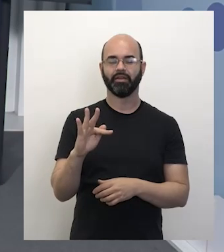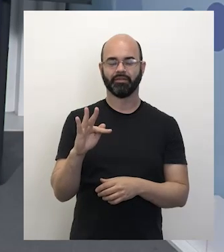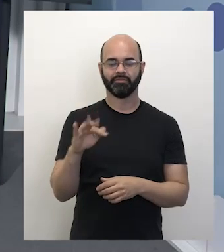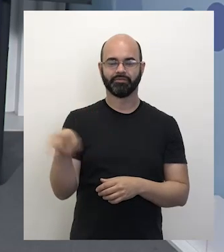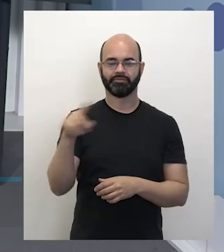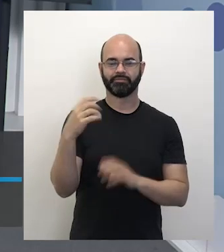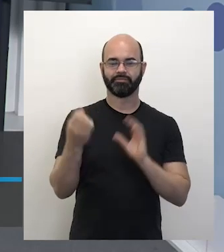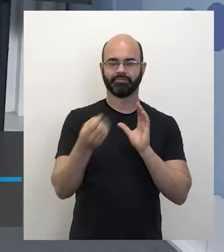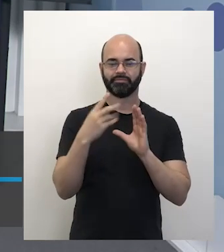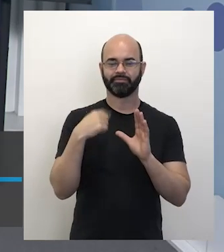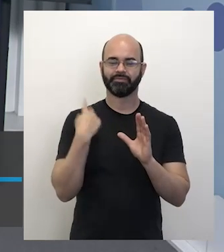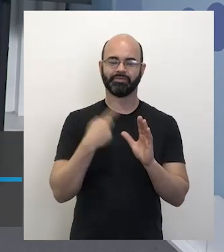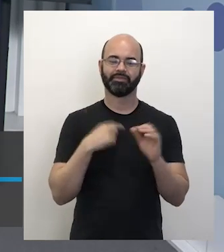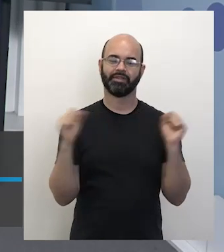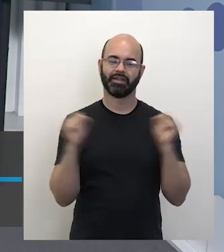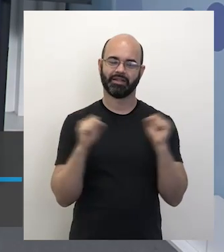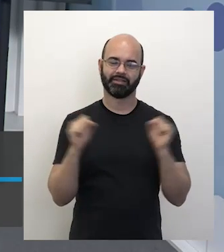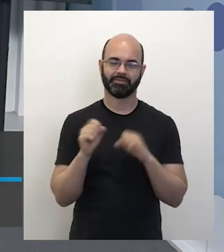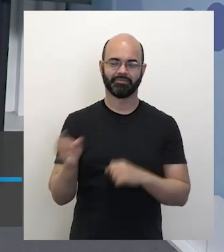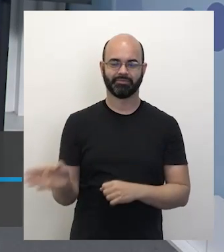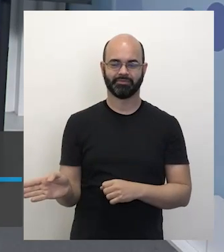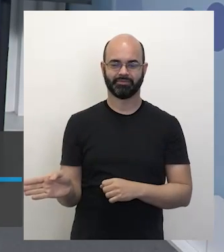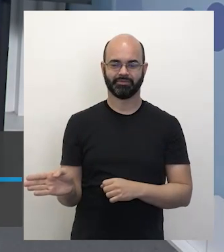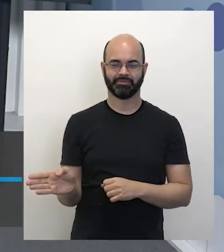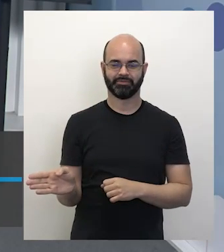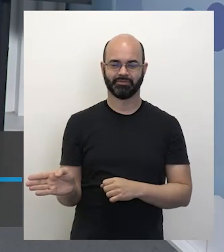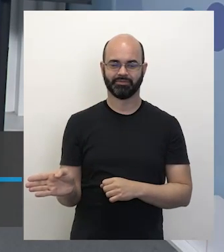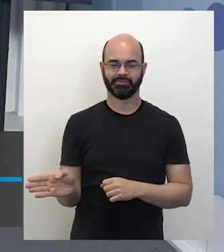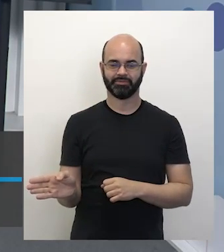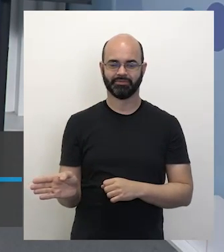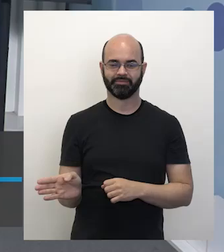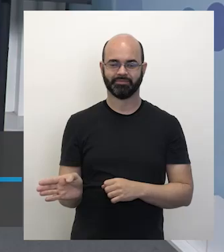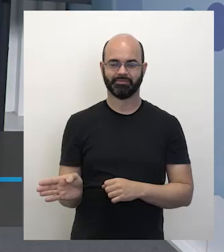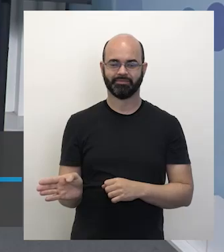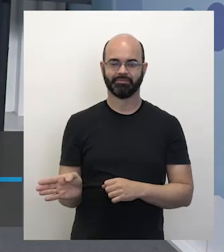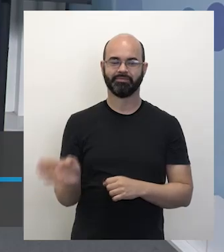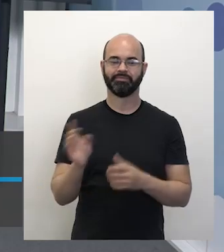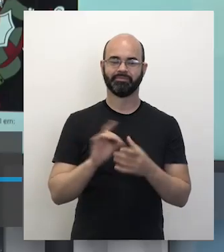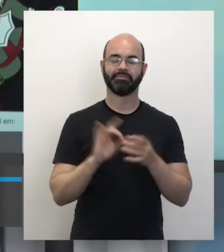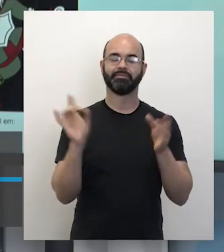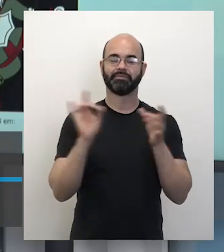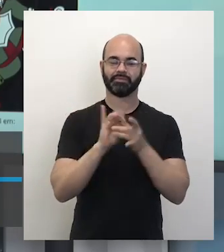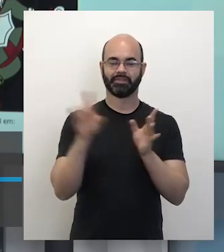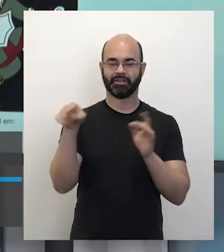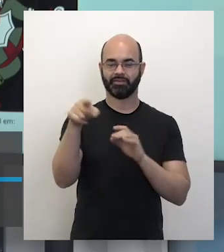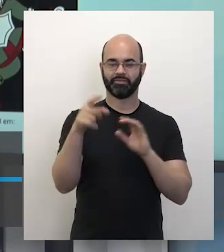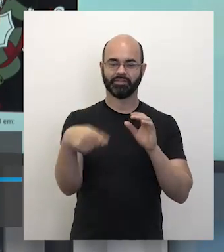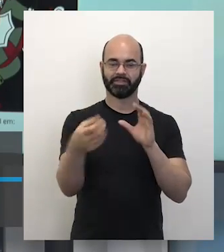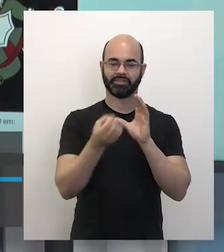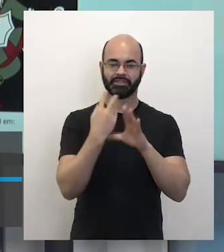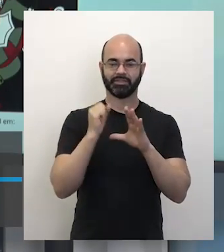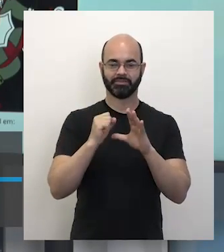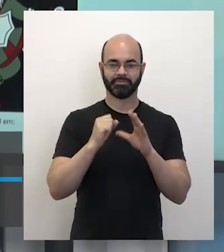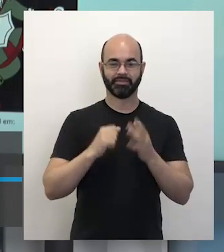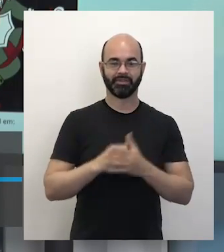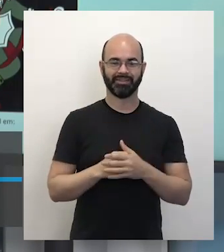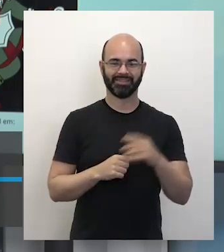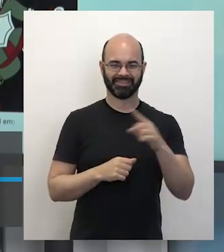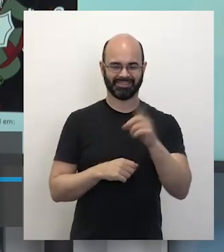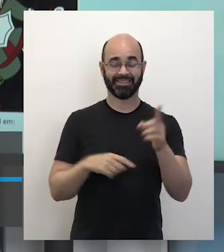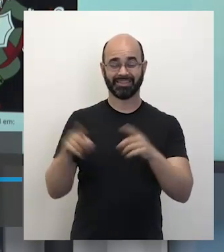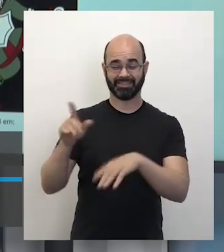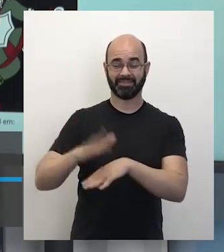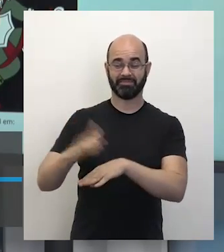quando vocês, alunos, mandam as atividades para nós. Alunos, fiquem à vontade, mandem as atividades. E geralmente eles fazem até melhor que a